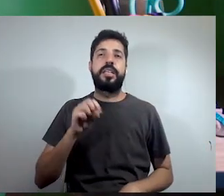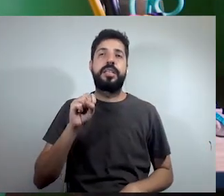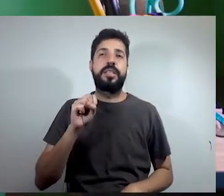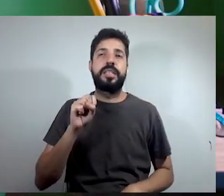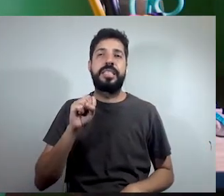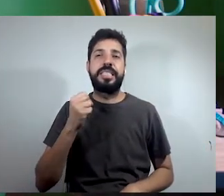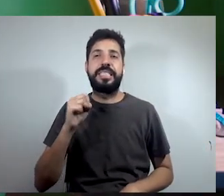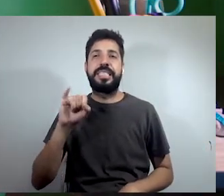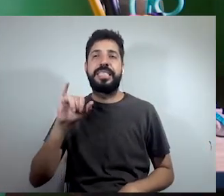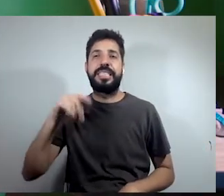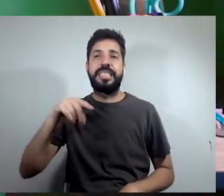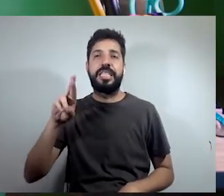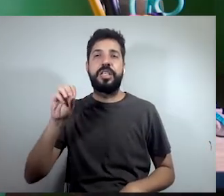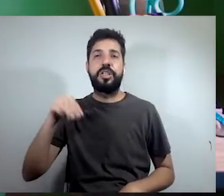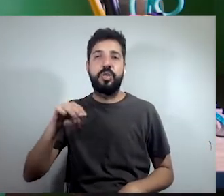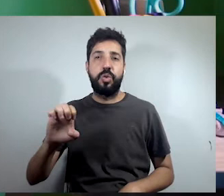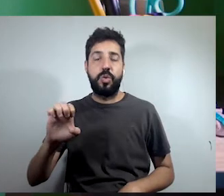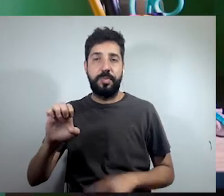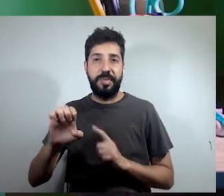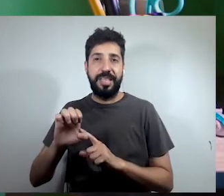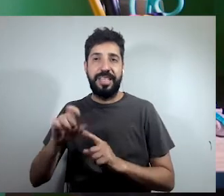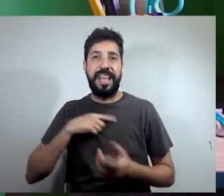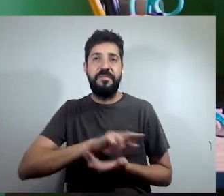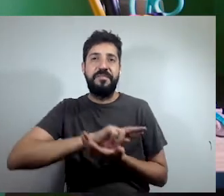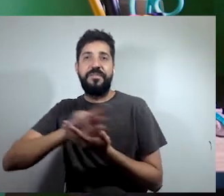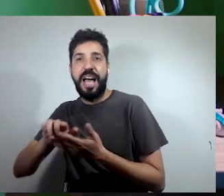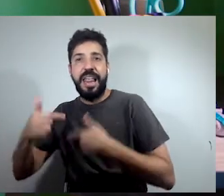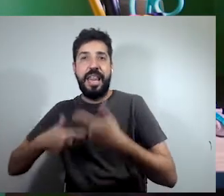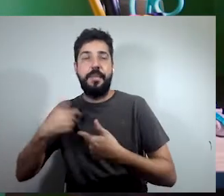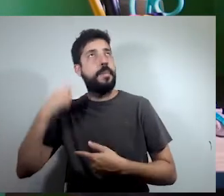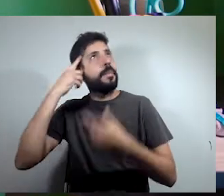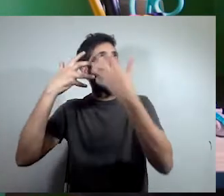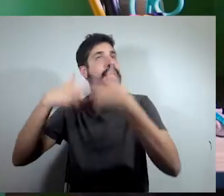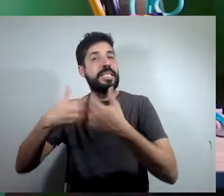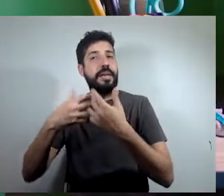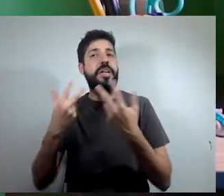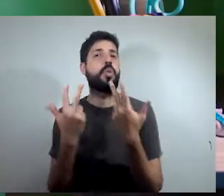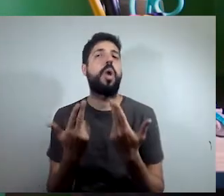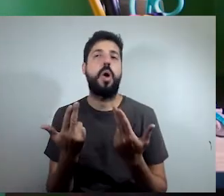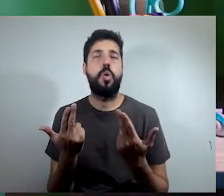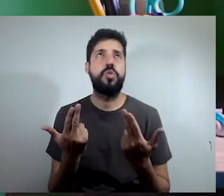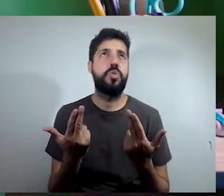multitasking, ou síndrome de multitarefas. O meu pensamento é como se fosse um